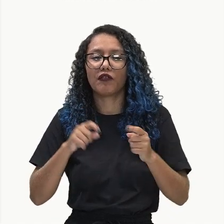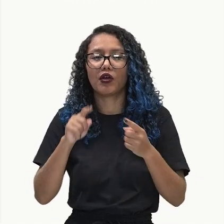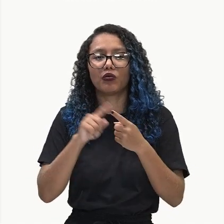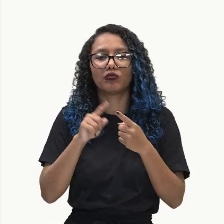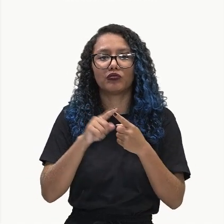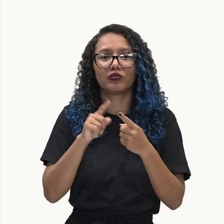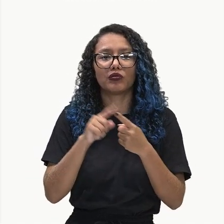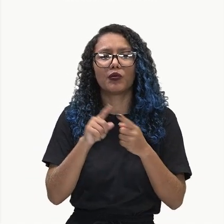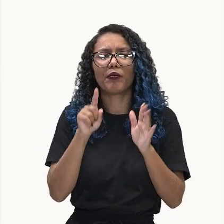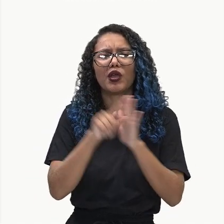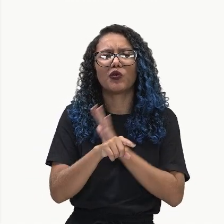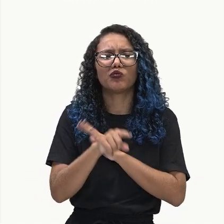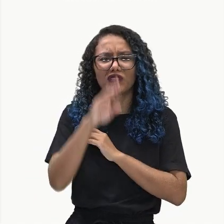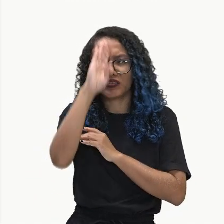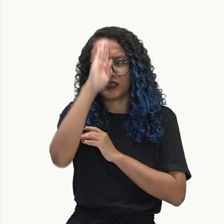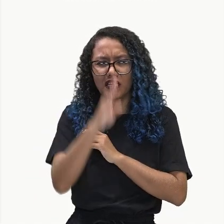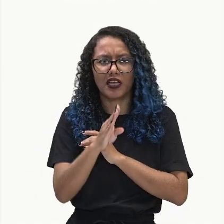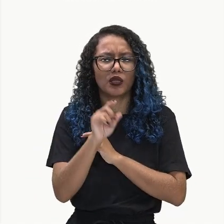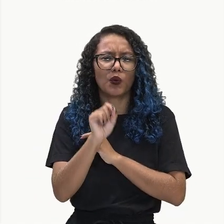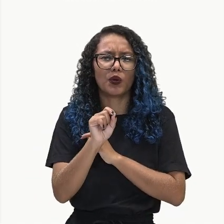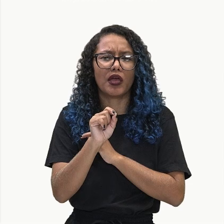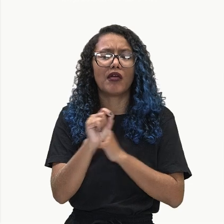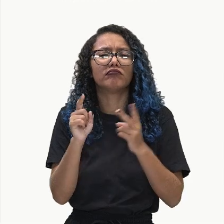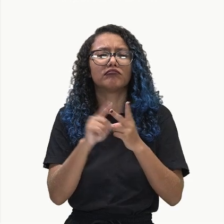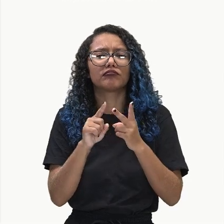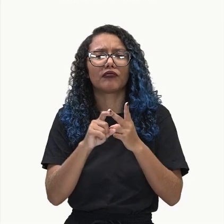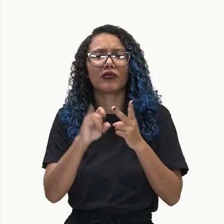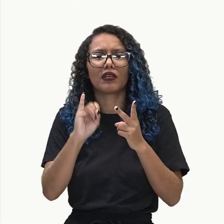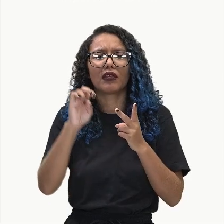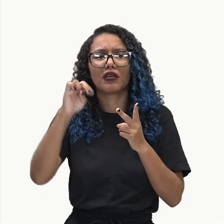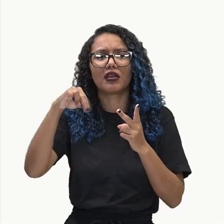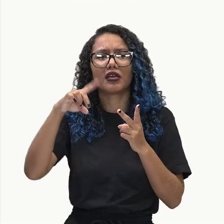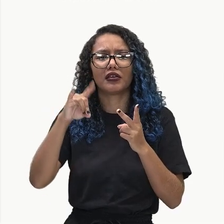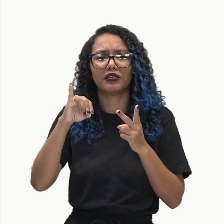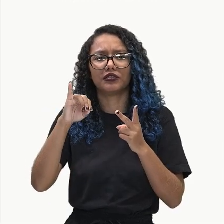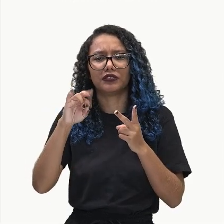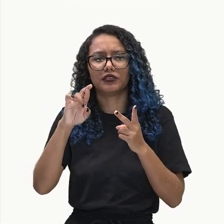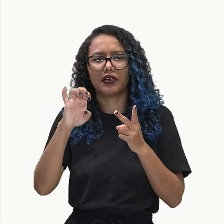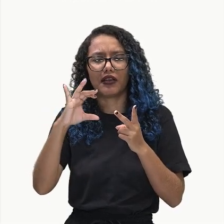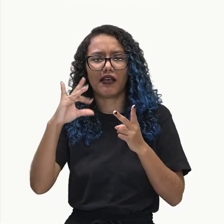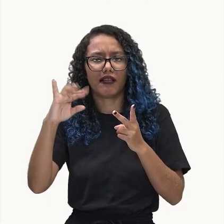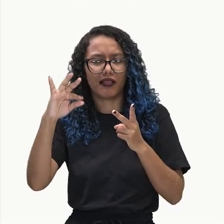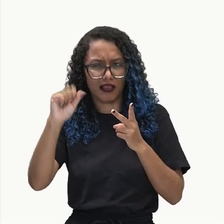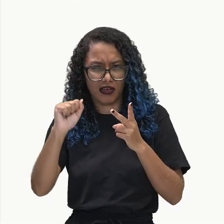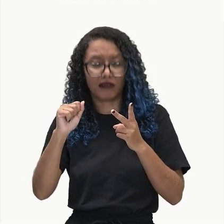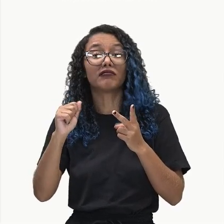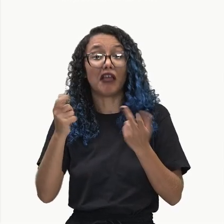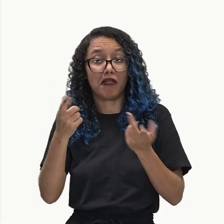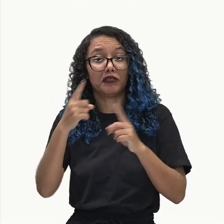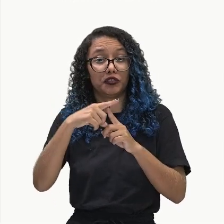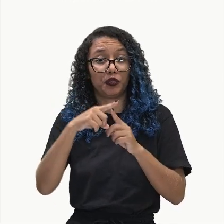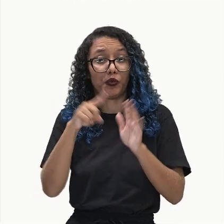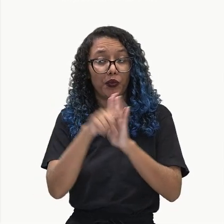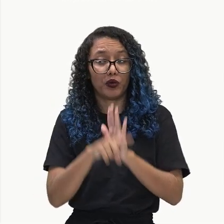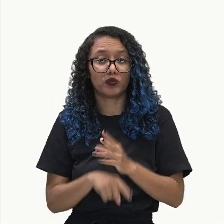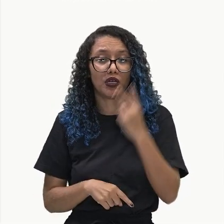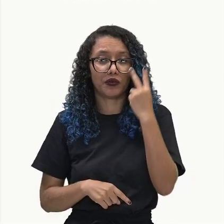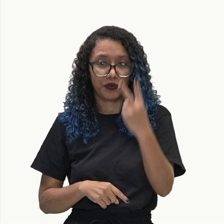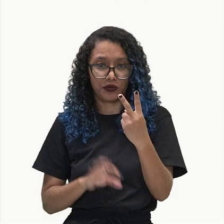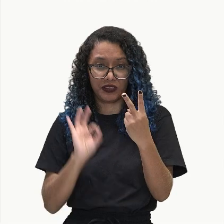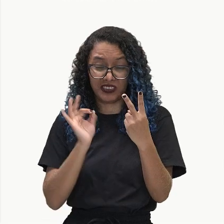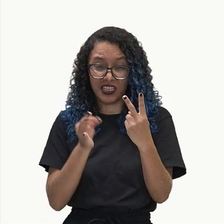é pergunta direta? Ou indiretas. Tem 2 tipos de perguntas, tá? Diretas